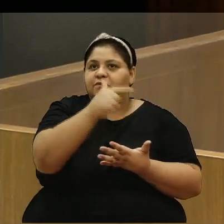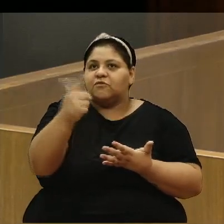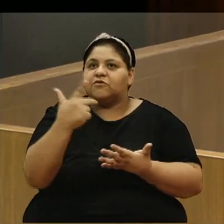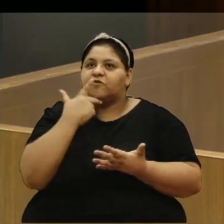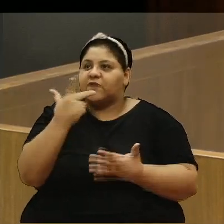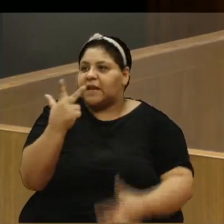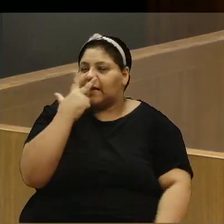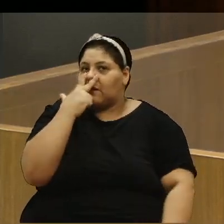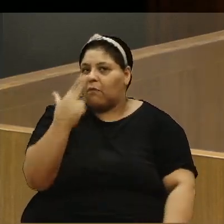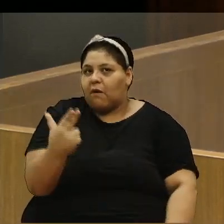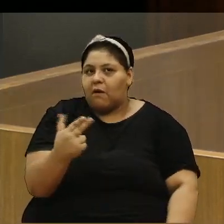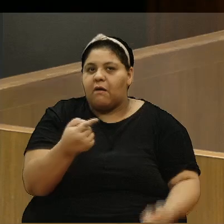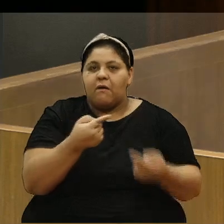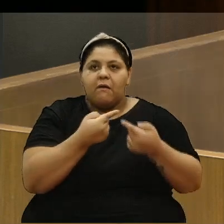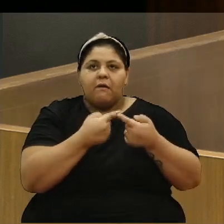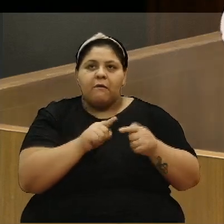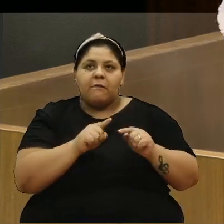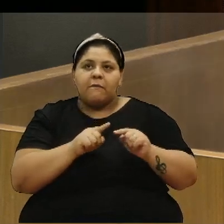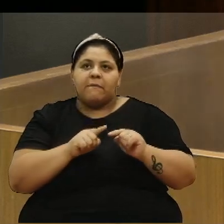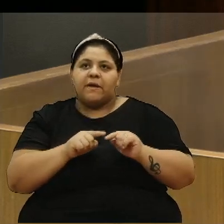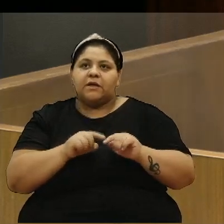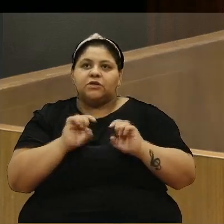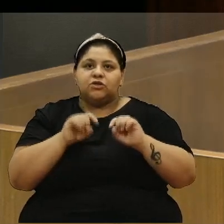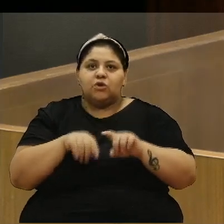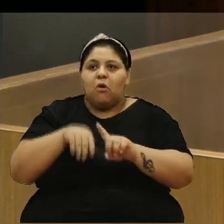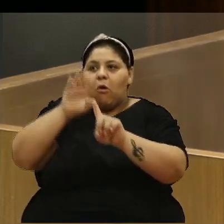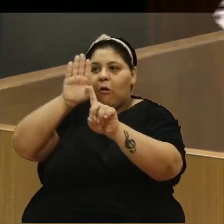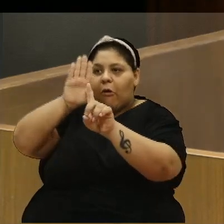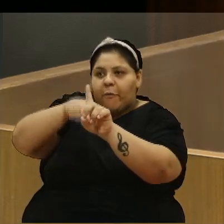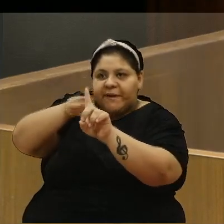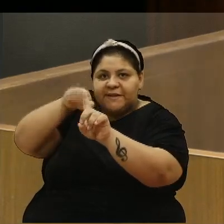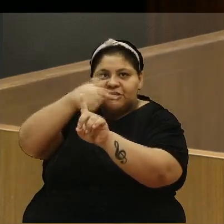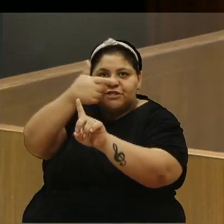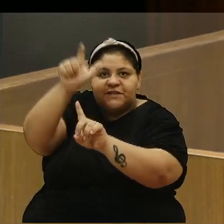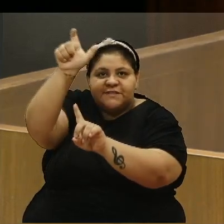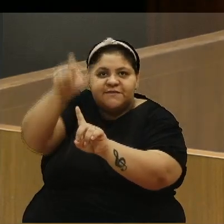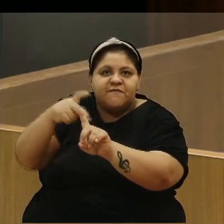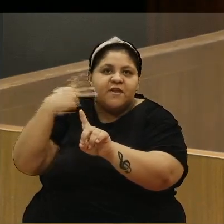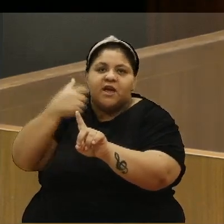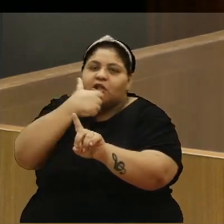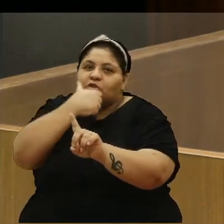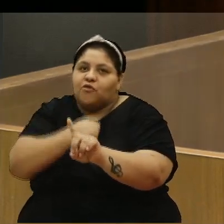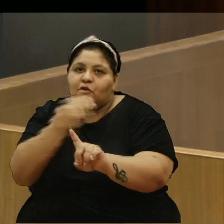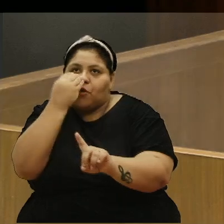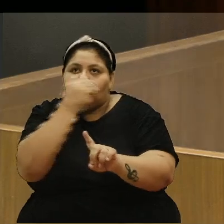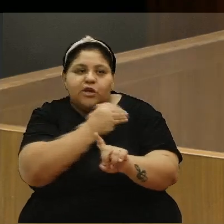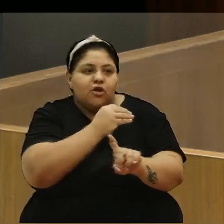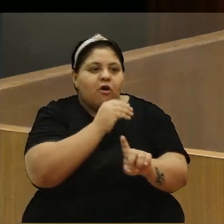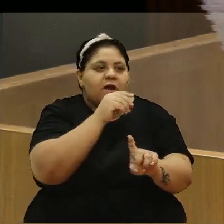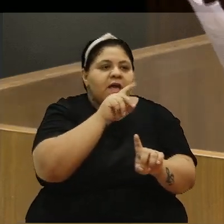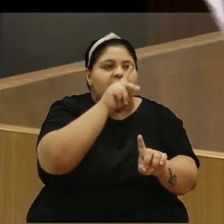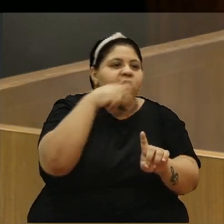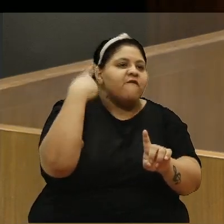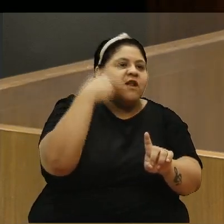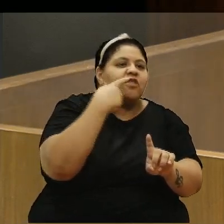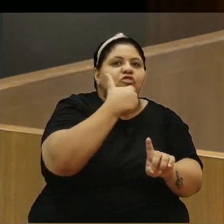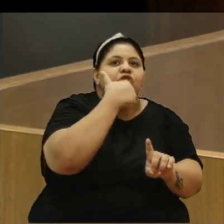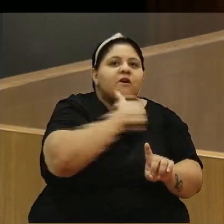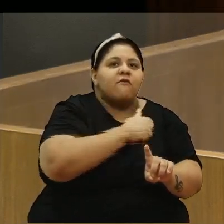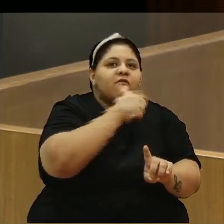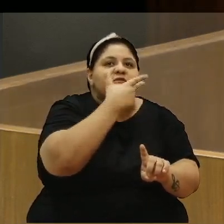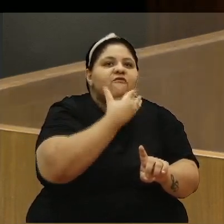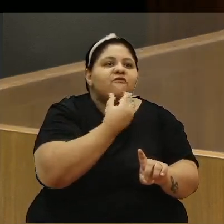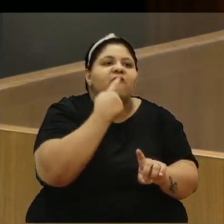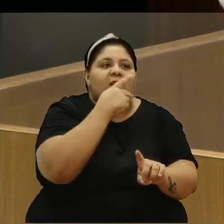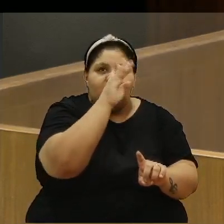coisa que eu, mas se referencia só o que o vereador falou e ignora o que a vereadora falou. Quando ela está ali, tem muita conversa,